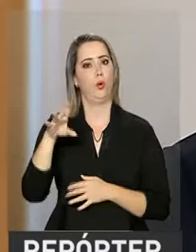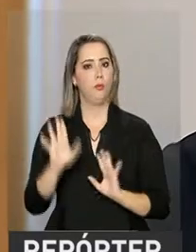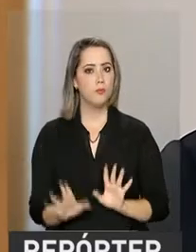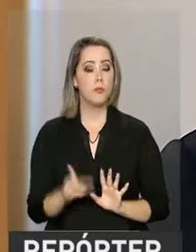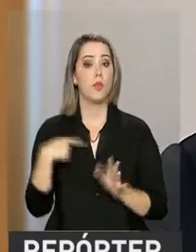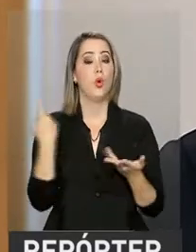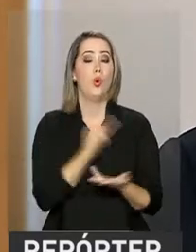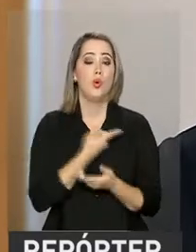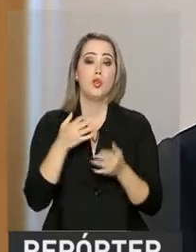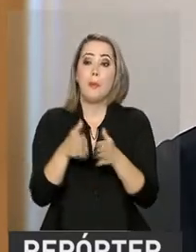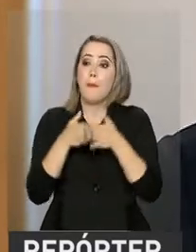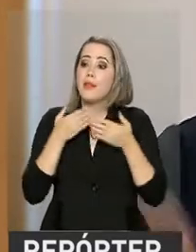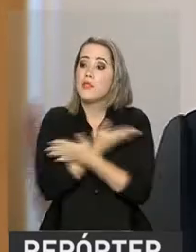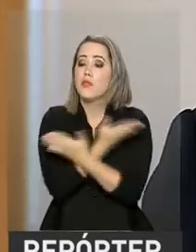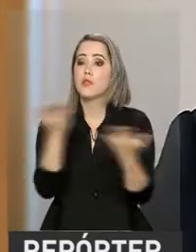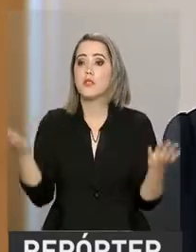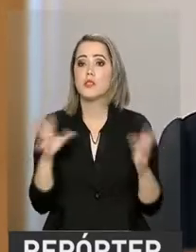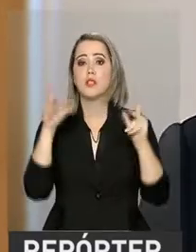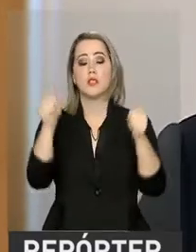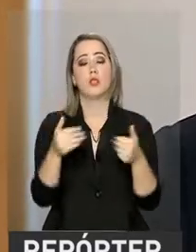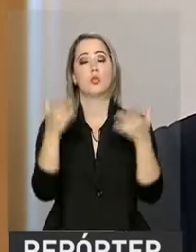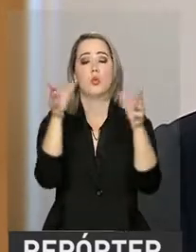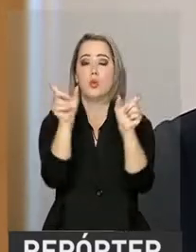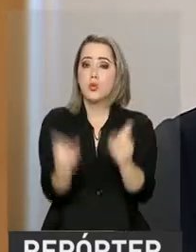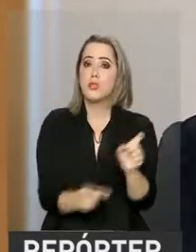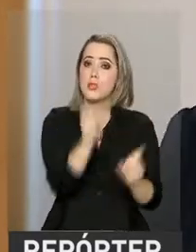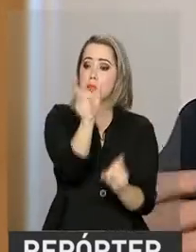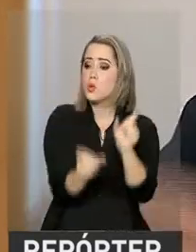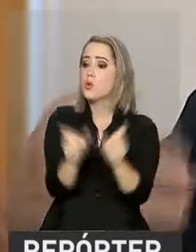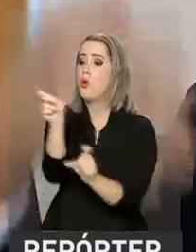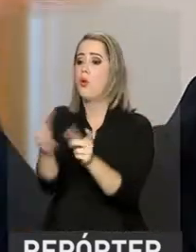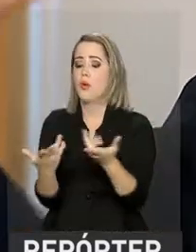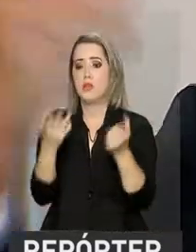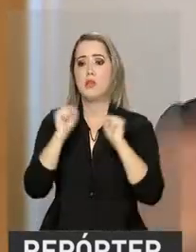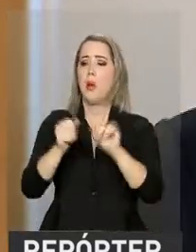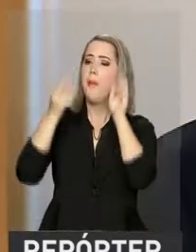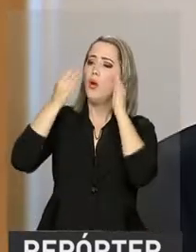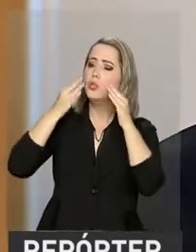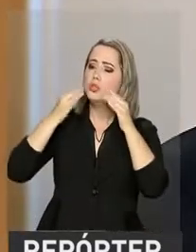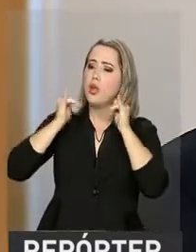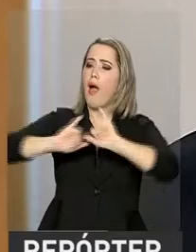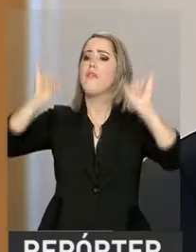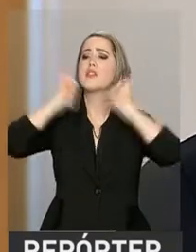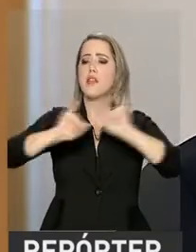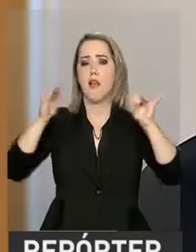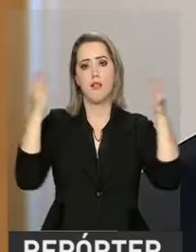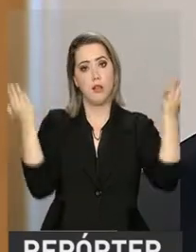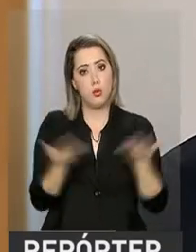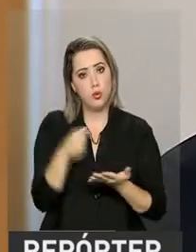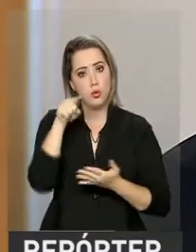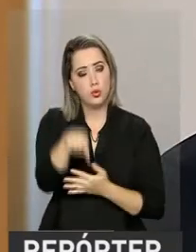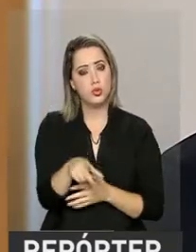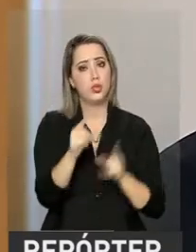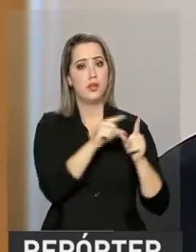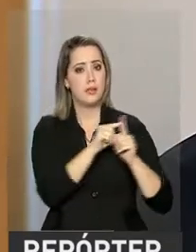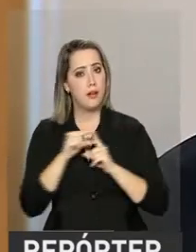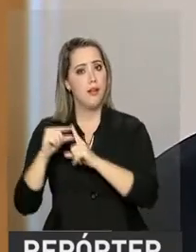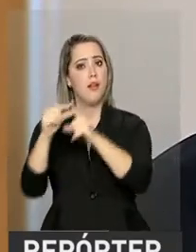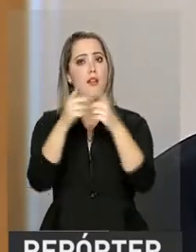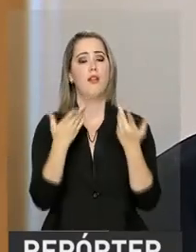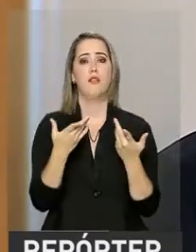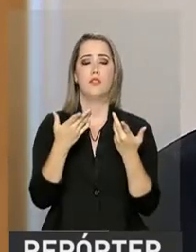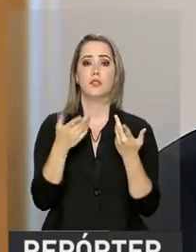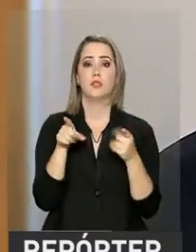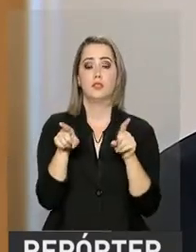a isto peço ao senhor estou aproveitando a presença de pessoas que podem reproduzir essas falas essas informações estas